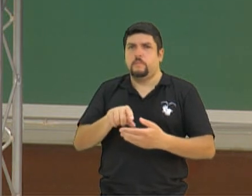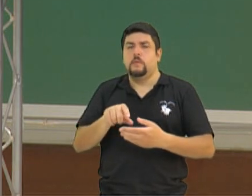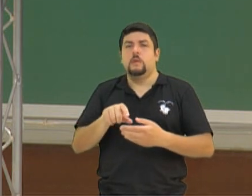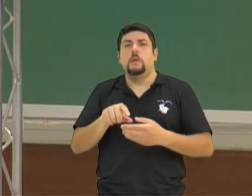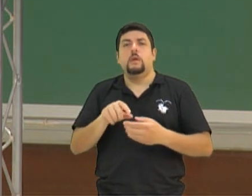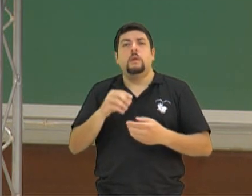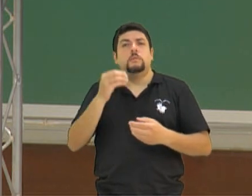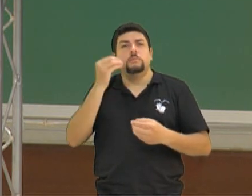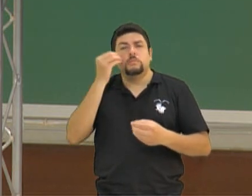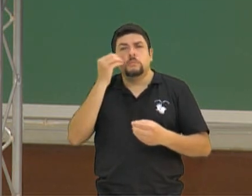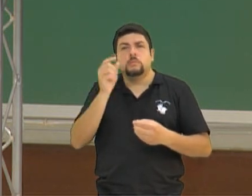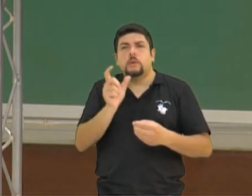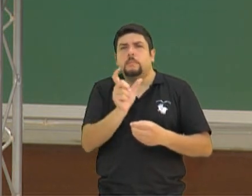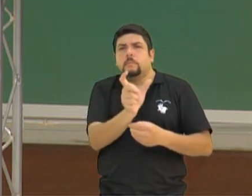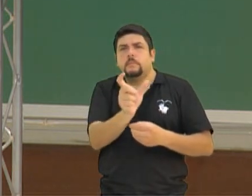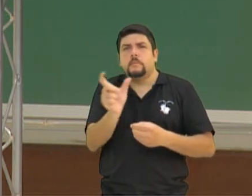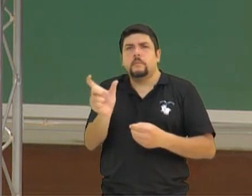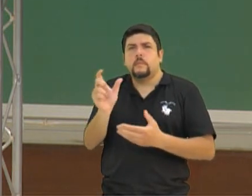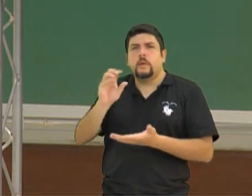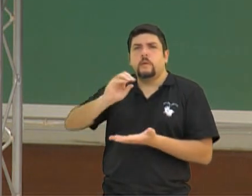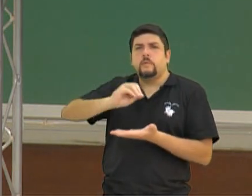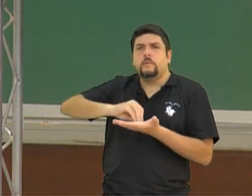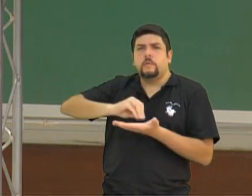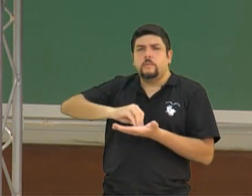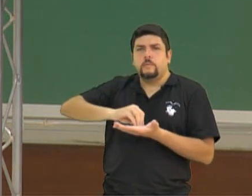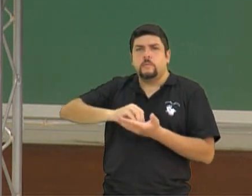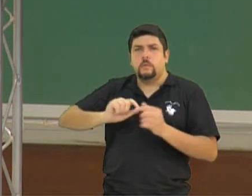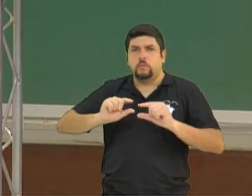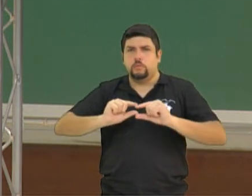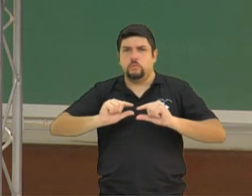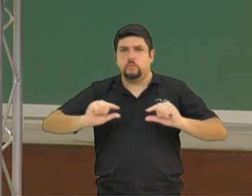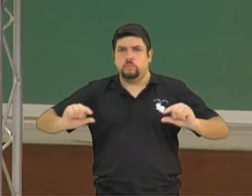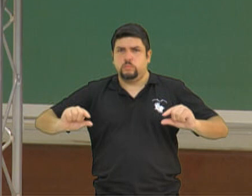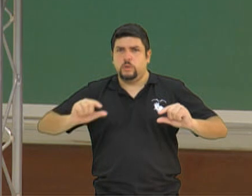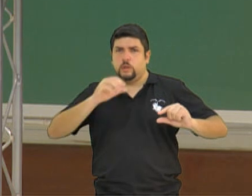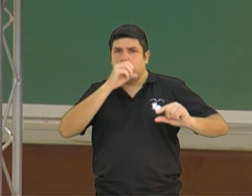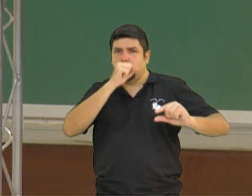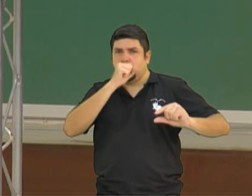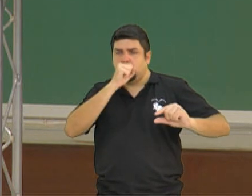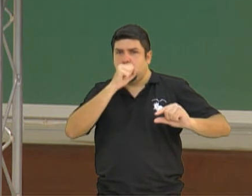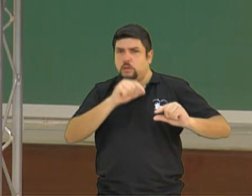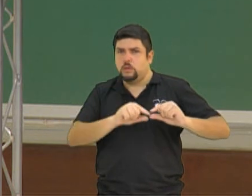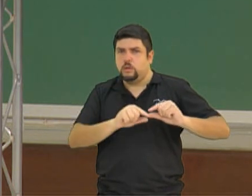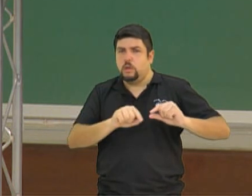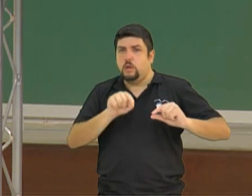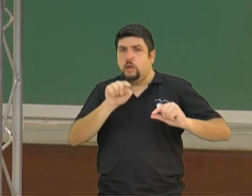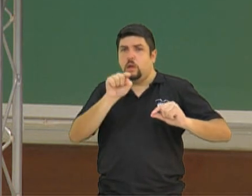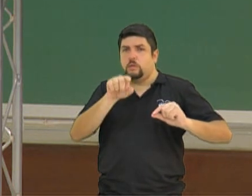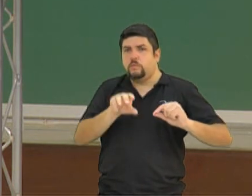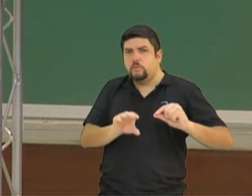irão completar as lacunas com essas palavras que aqui estão. Girls,